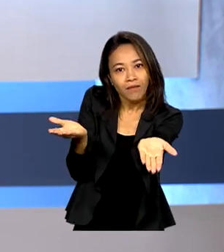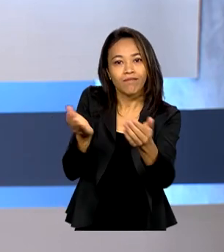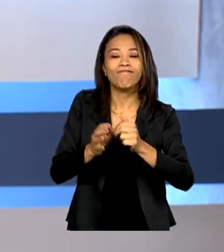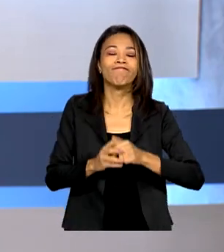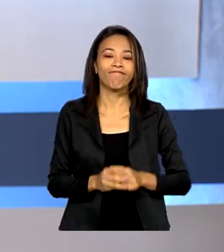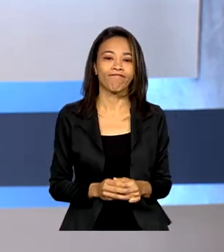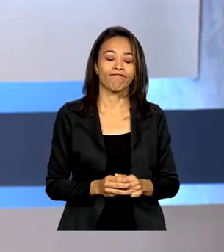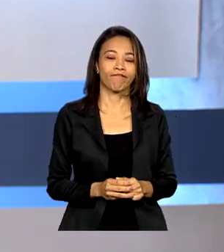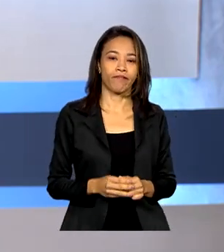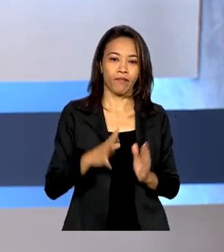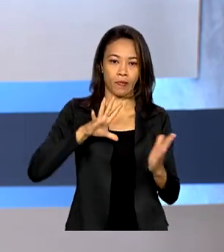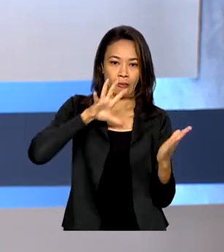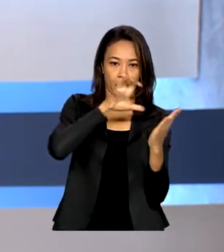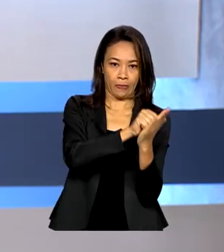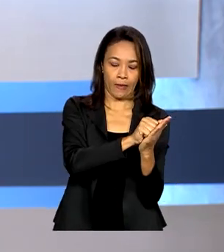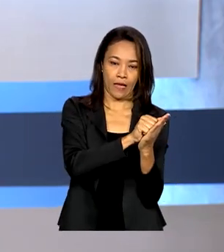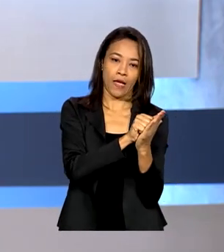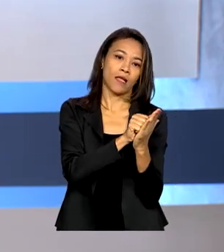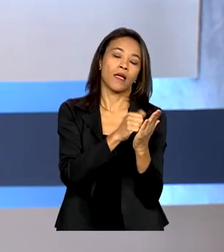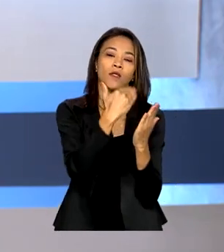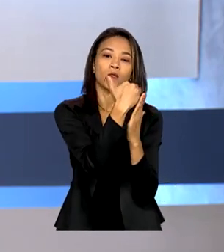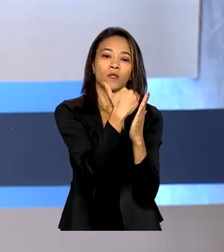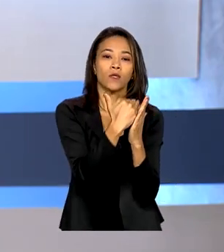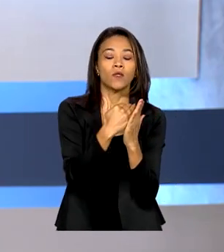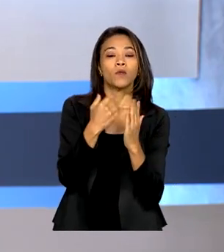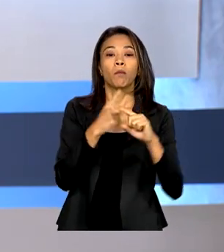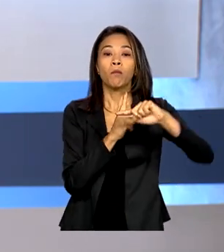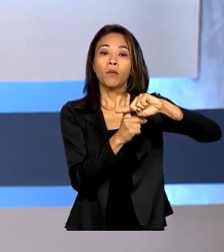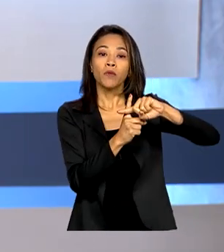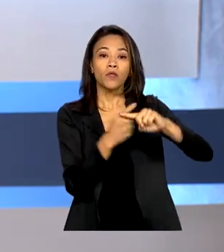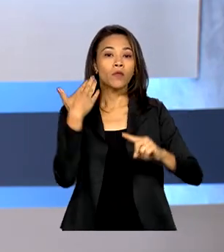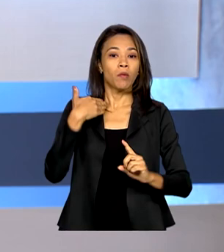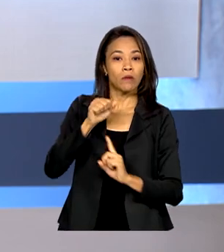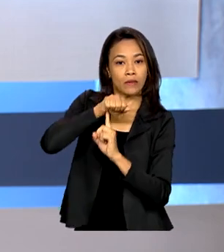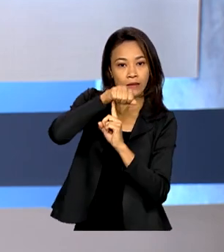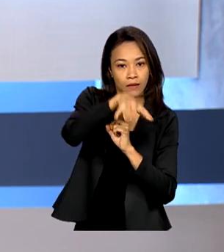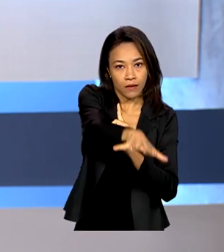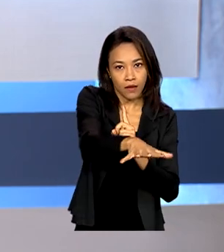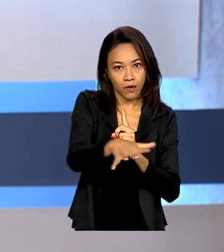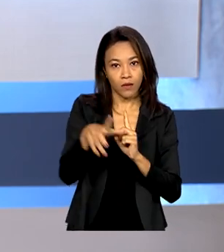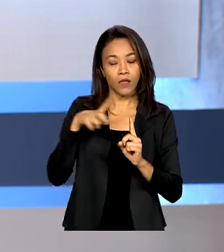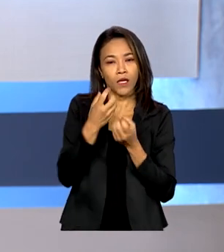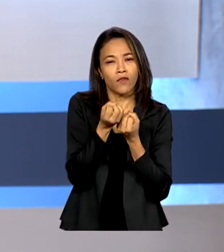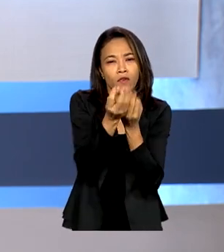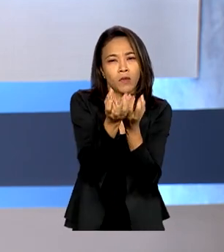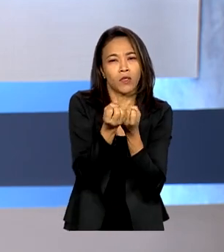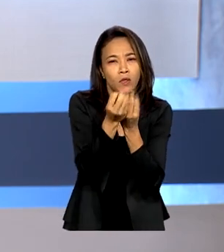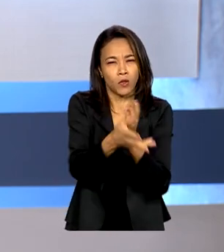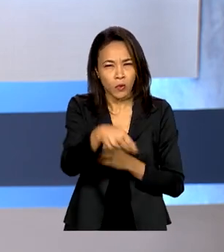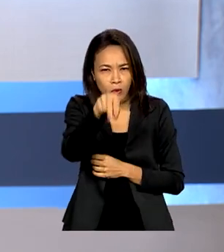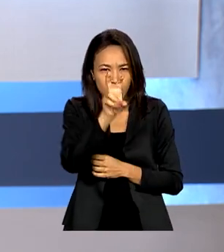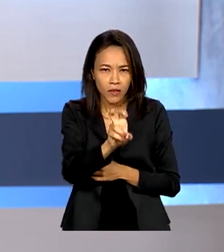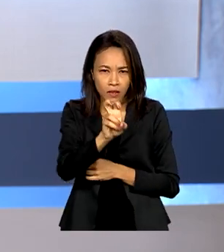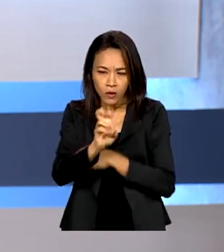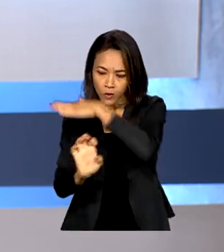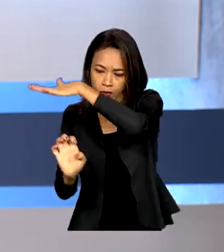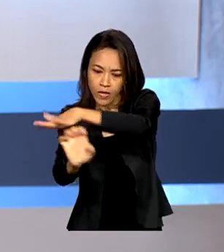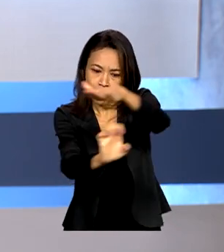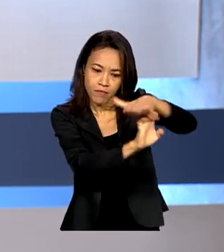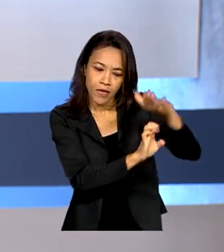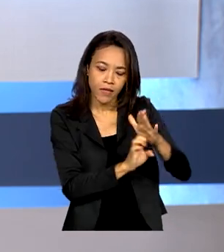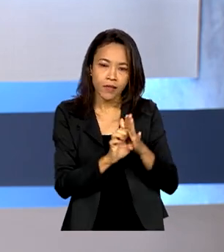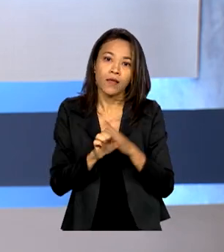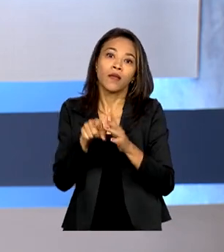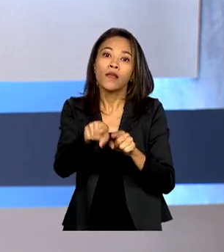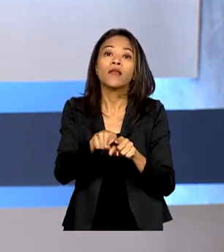O cadastro positivo do Banco Central conta agora também com informações das 5 principais empresas gestoras de banco de dados